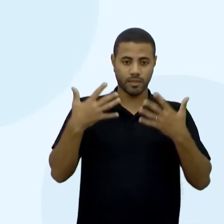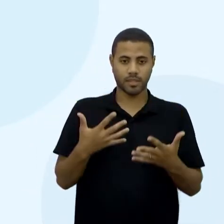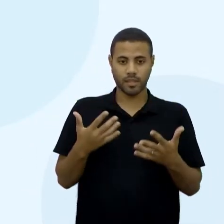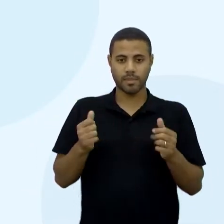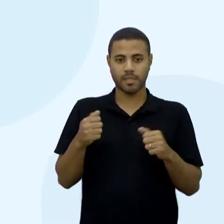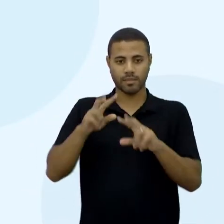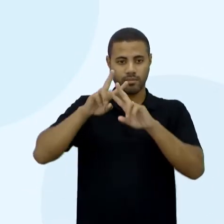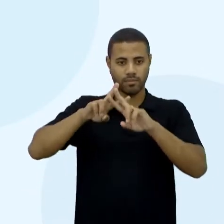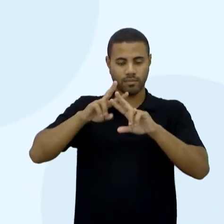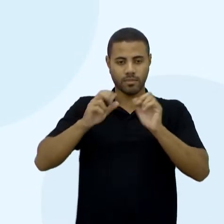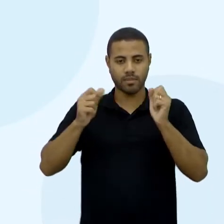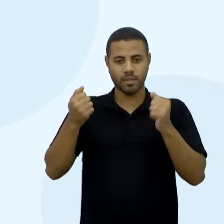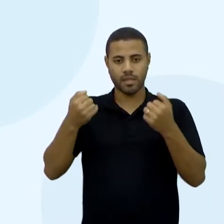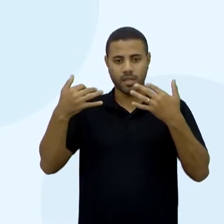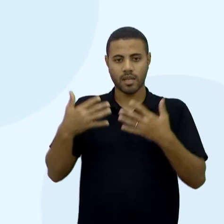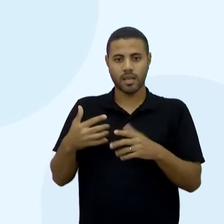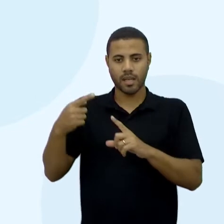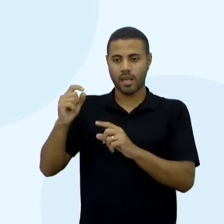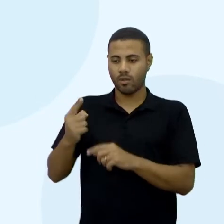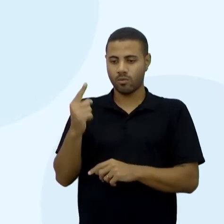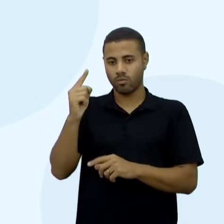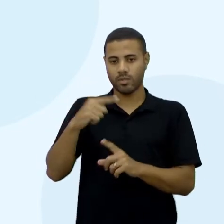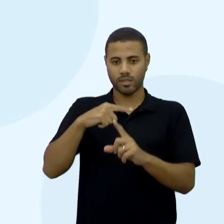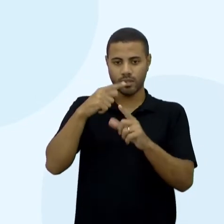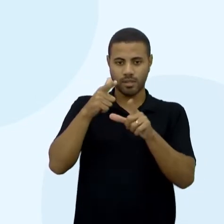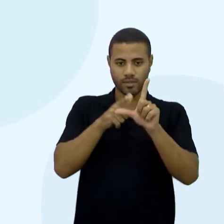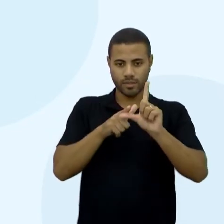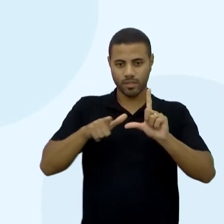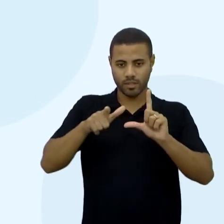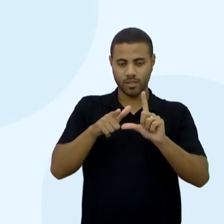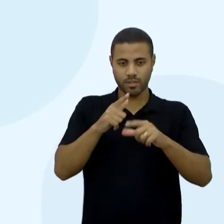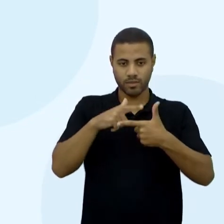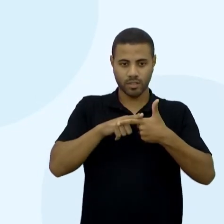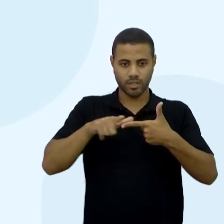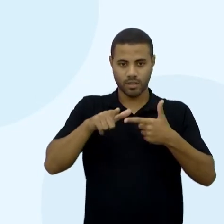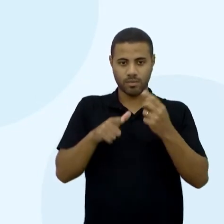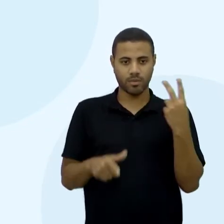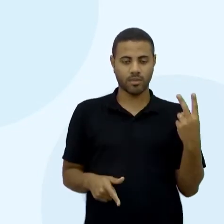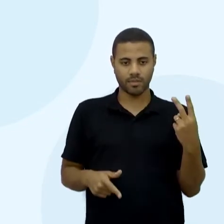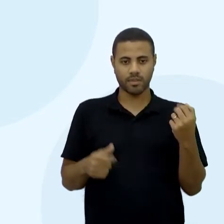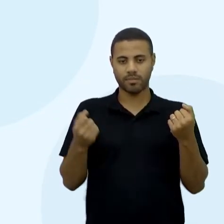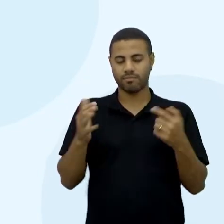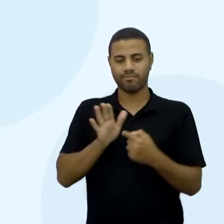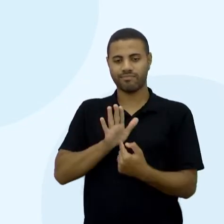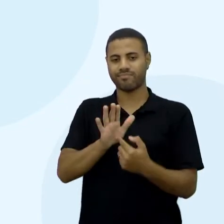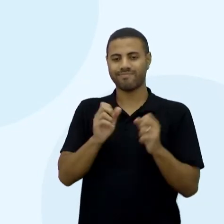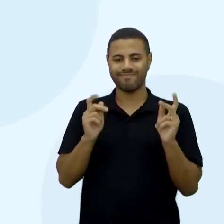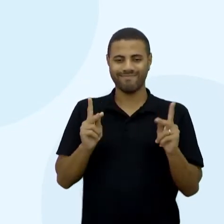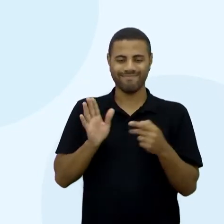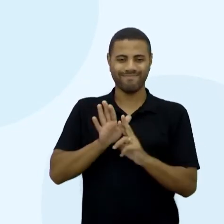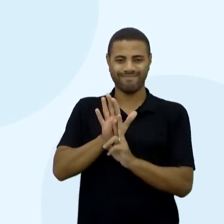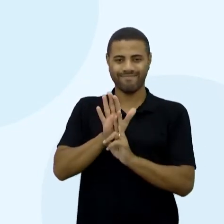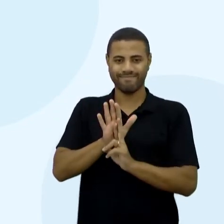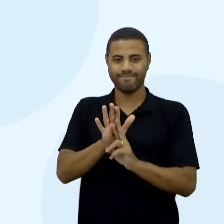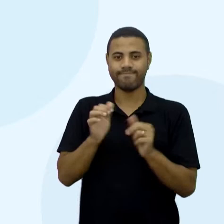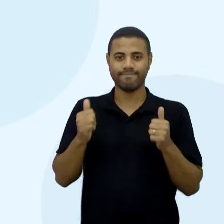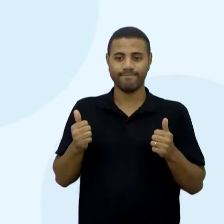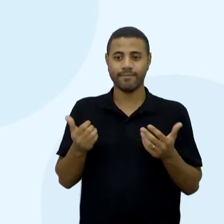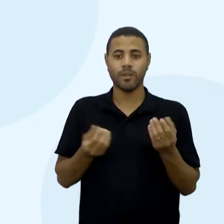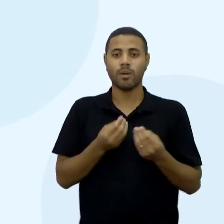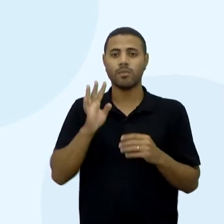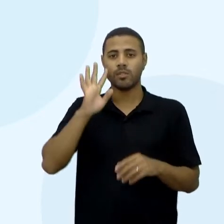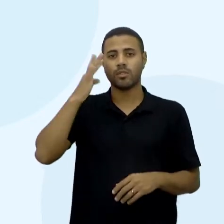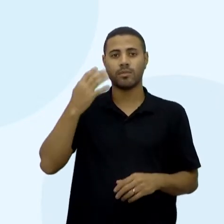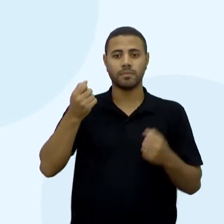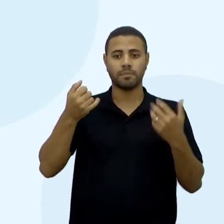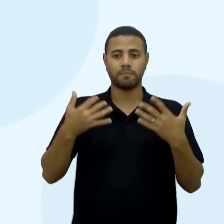a soma vezes a altura dividido por 2. Eu só estou fazendo essa referência aí, tá bom? E aí, como que a gente resolve